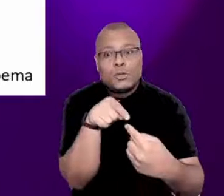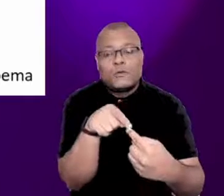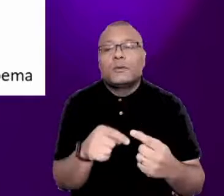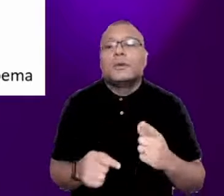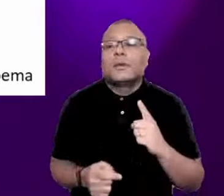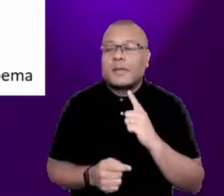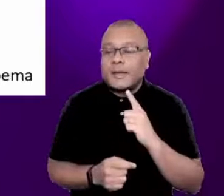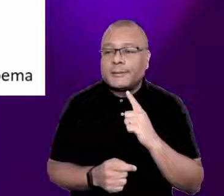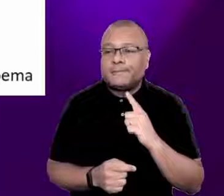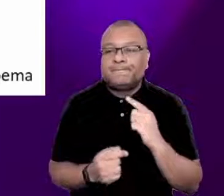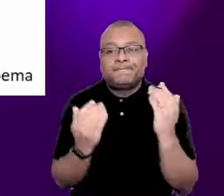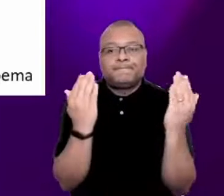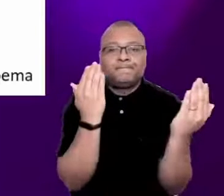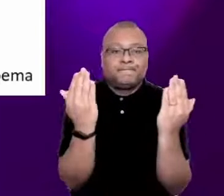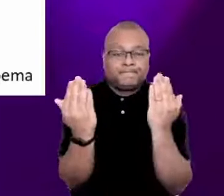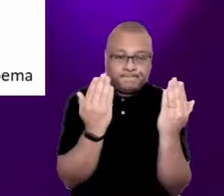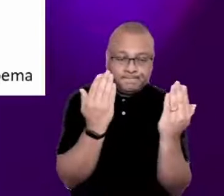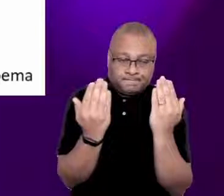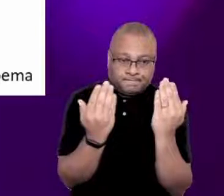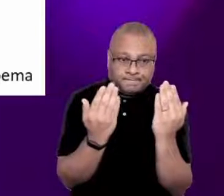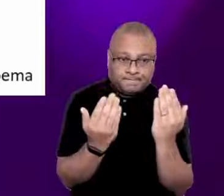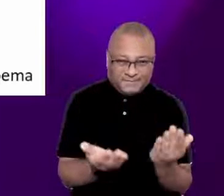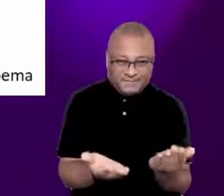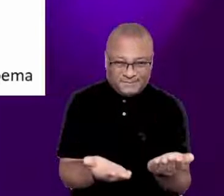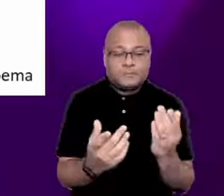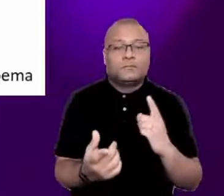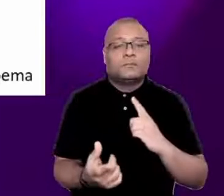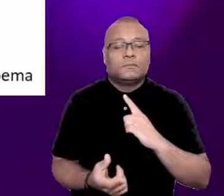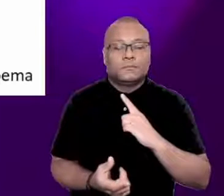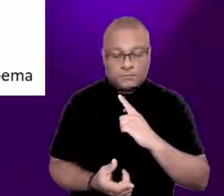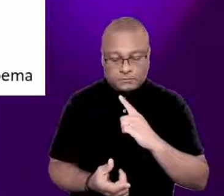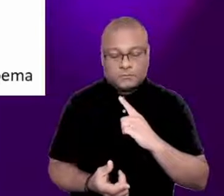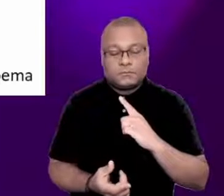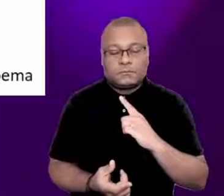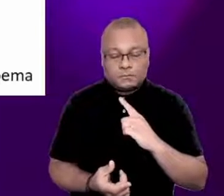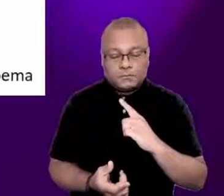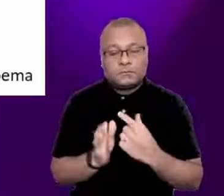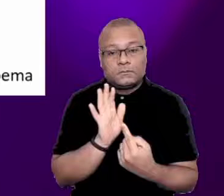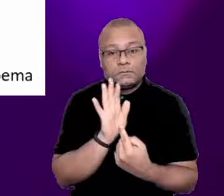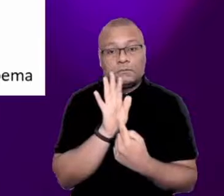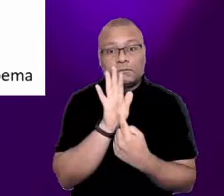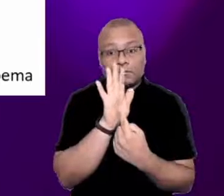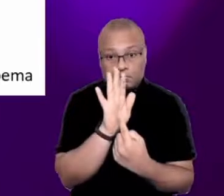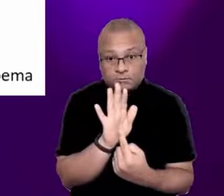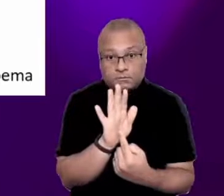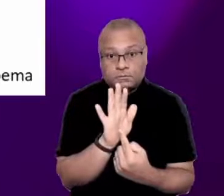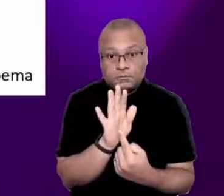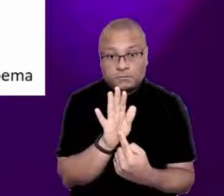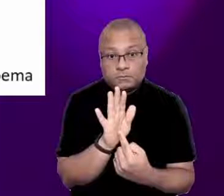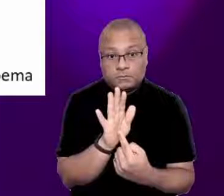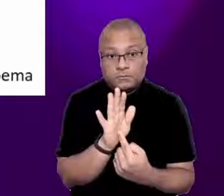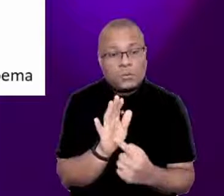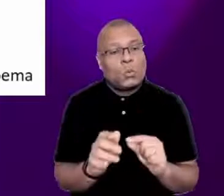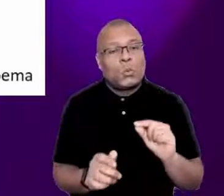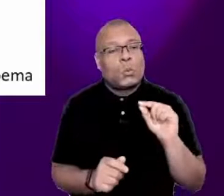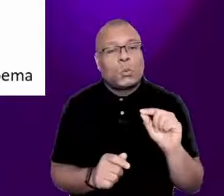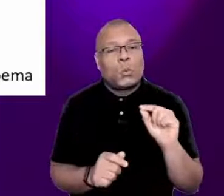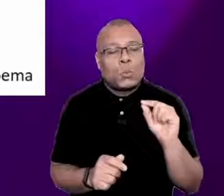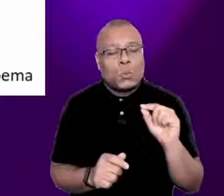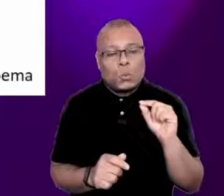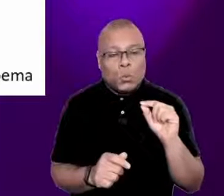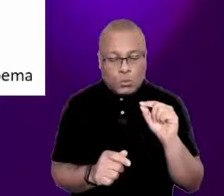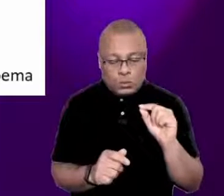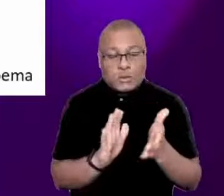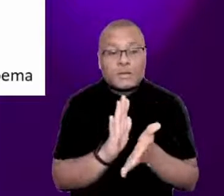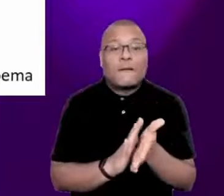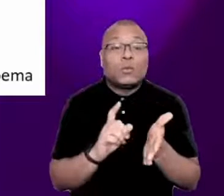tenha comparabilidade. Então, aqui nós temos uma demonstração de